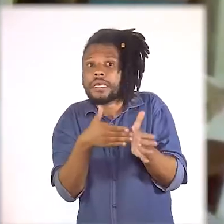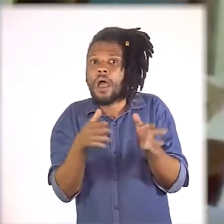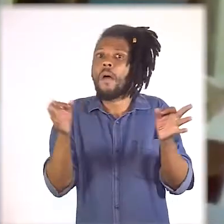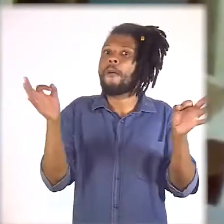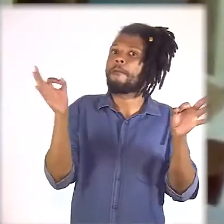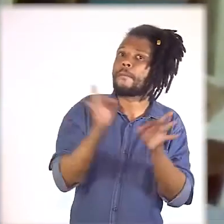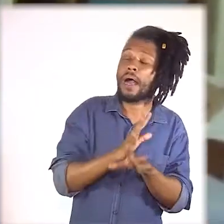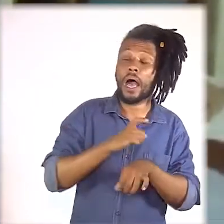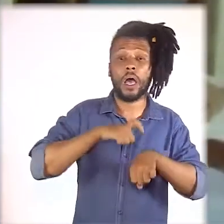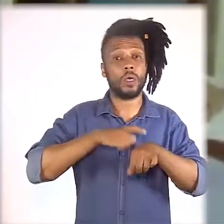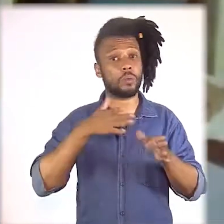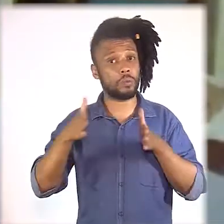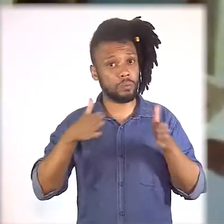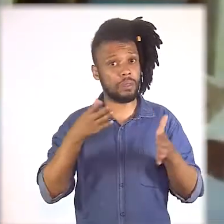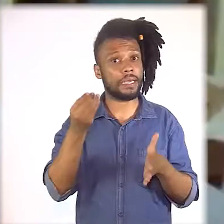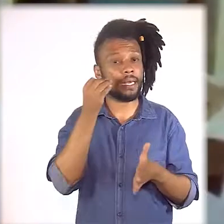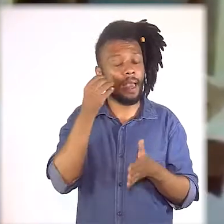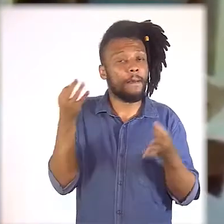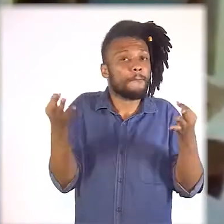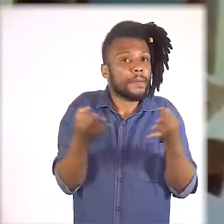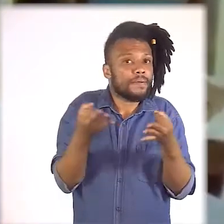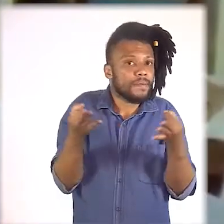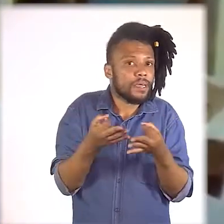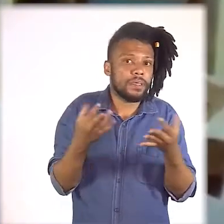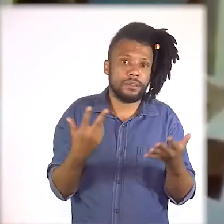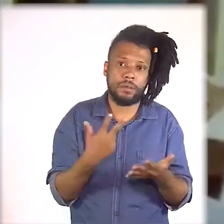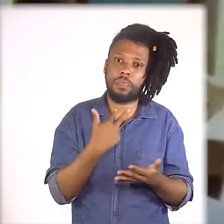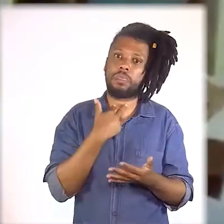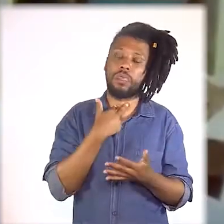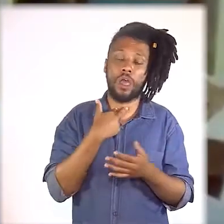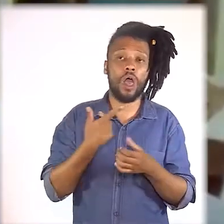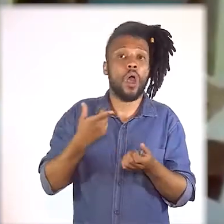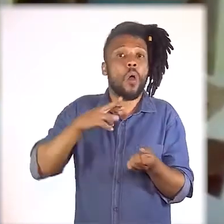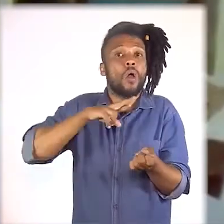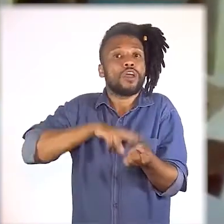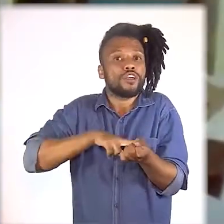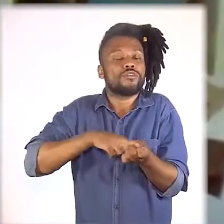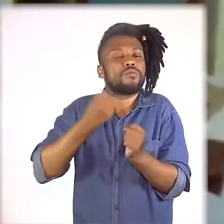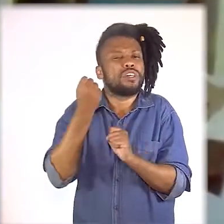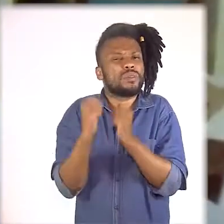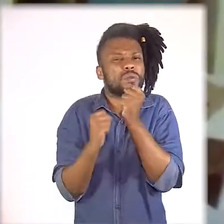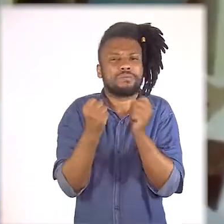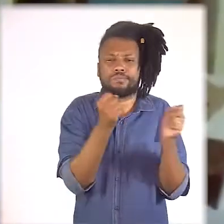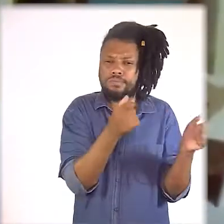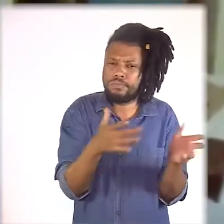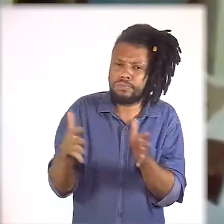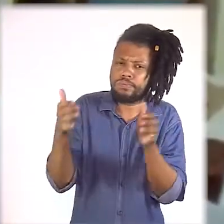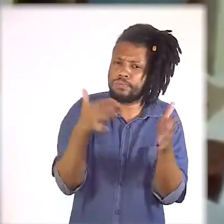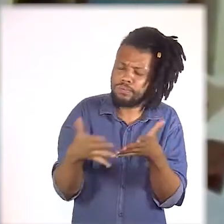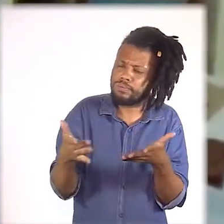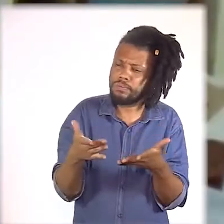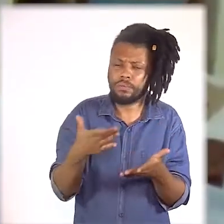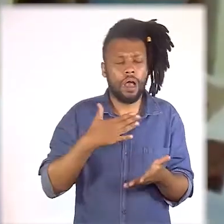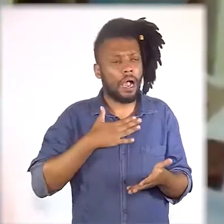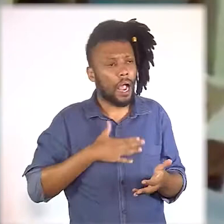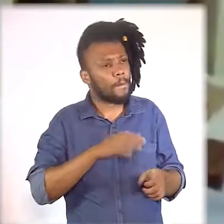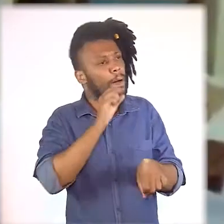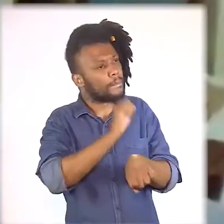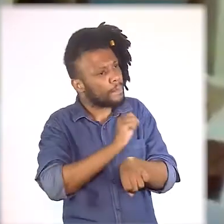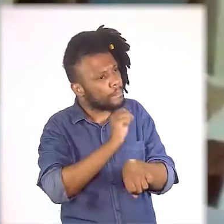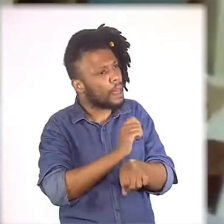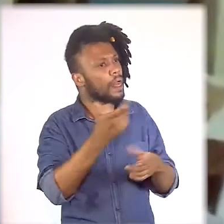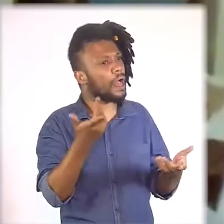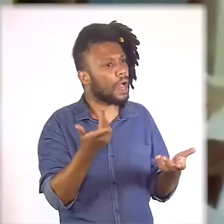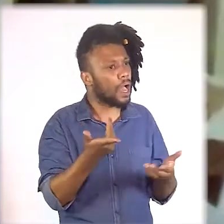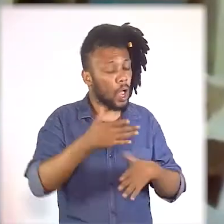aperfeiçoar tudo até o fim, buscar abonações, e não aceitava o ritmo industrial de uma publicação como dicionário. Eles têm que esperar, que história é essa?